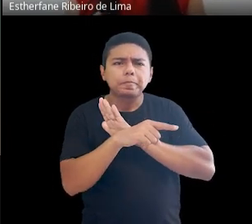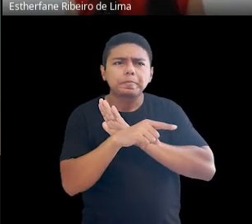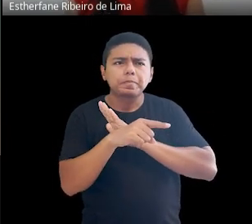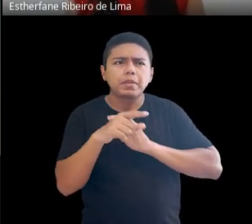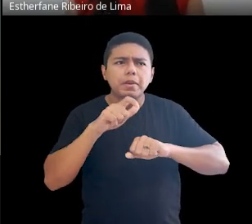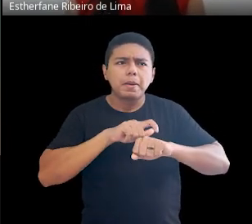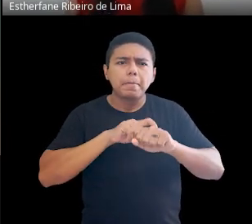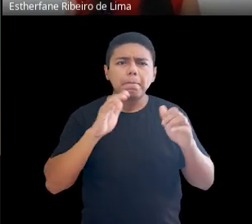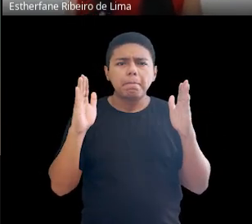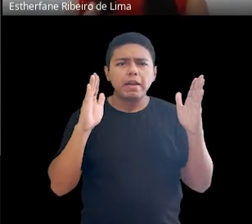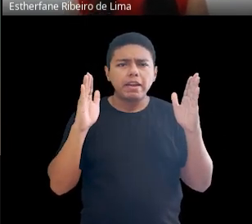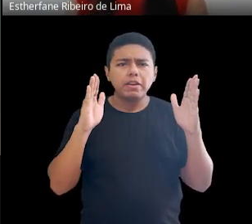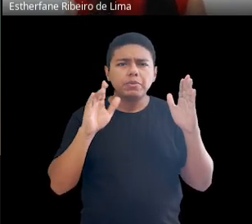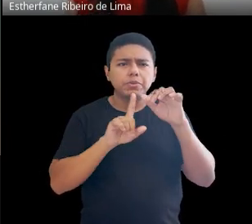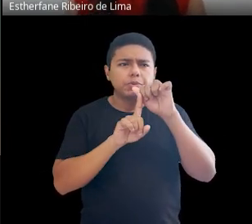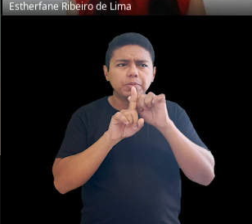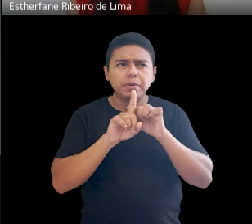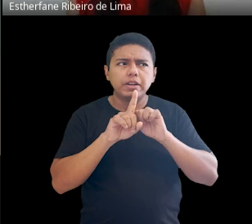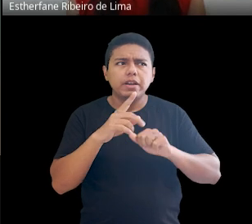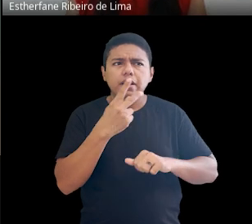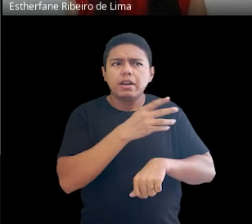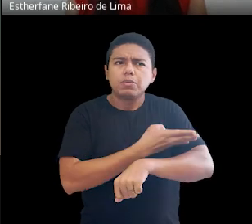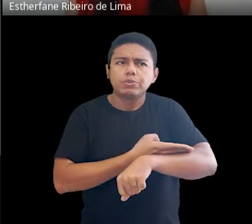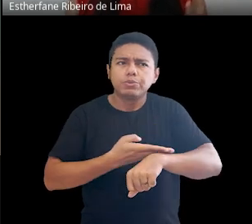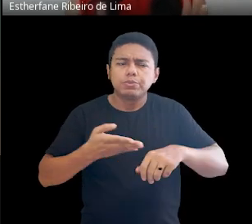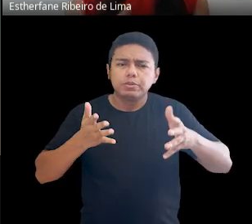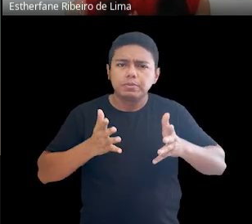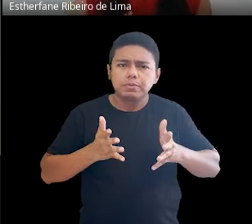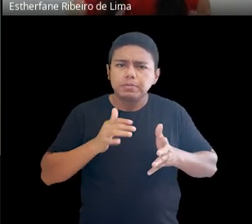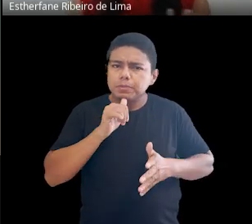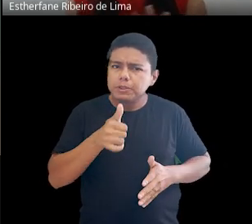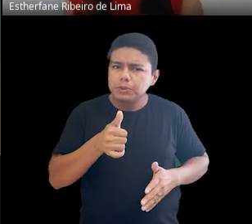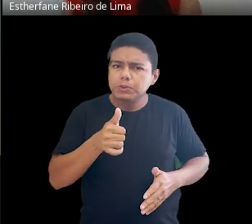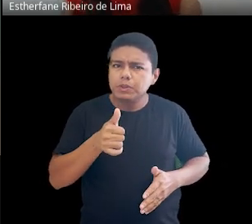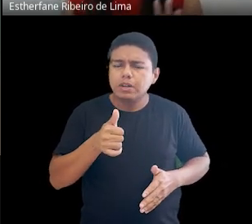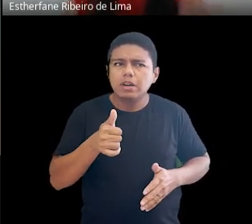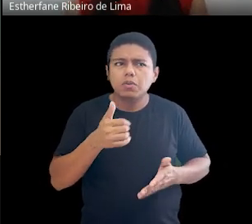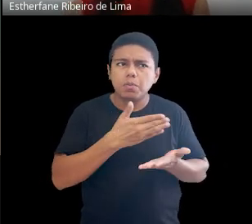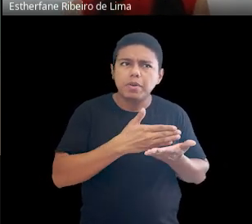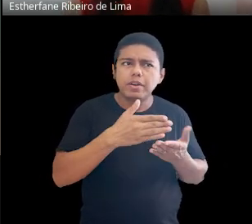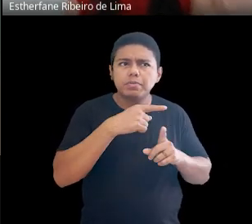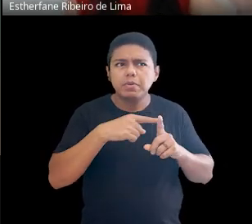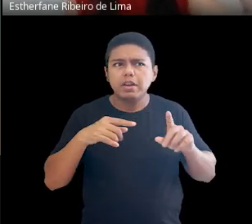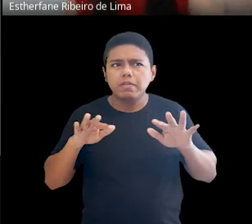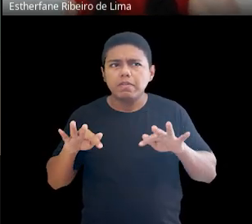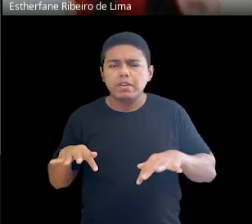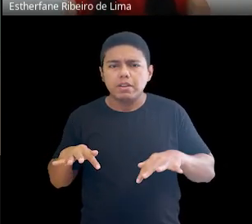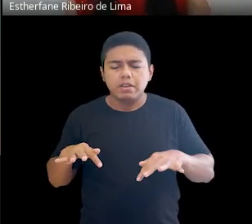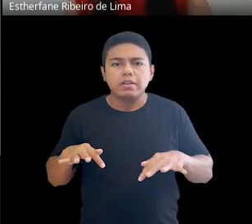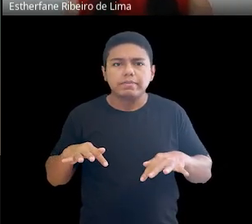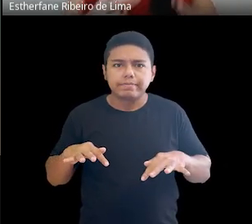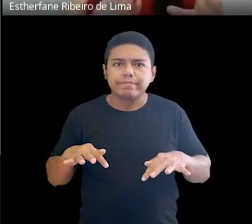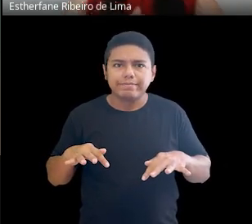que período do mês ela menstruava? Era no início, no meio ou no fim. Se for no início, nós colocamos